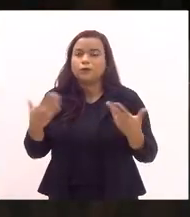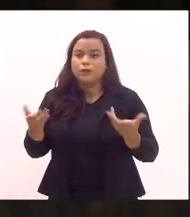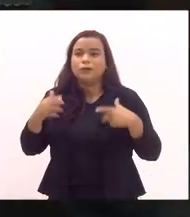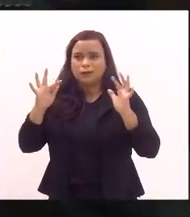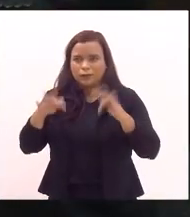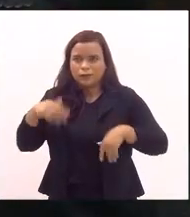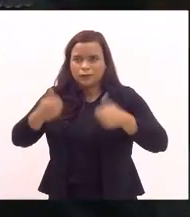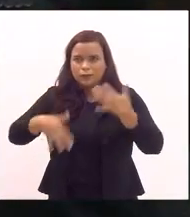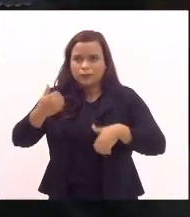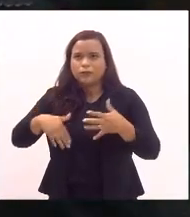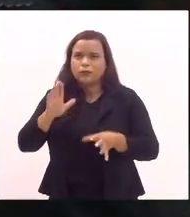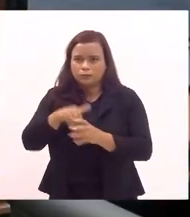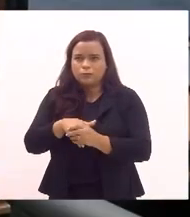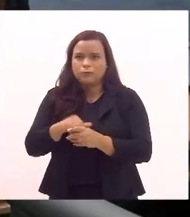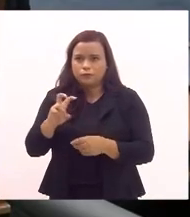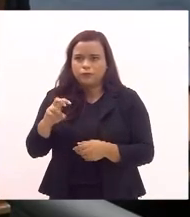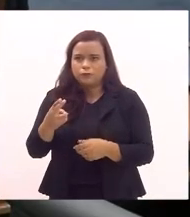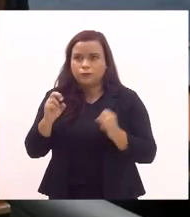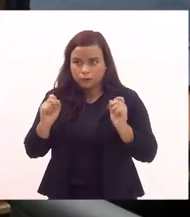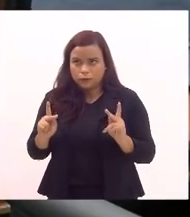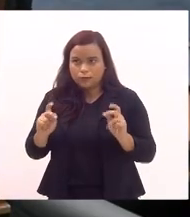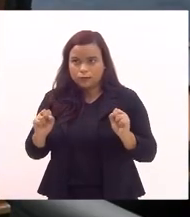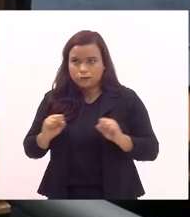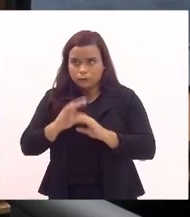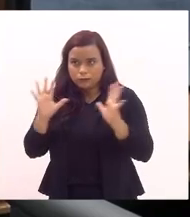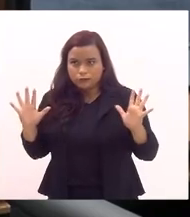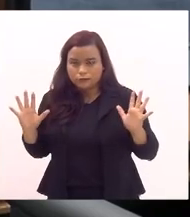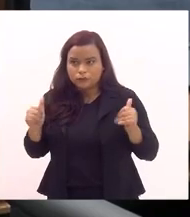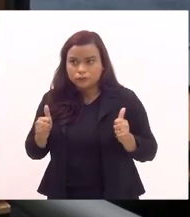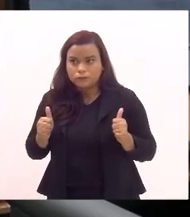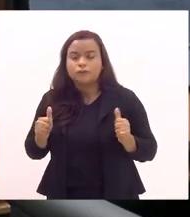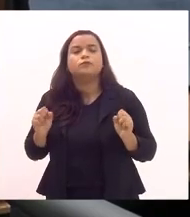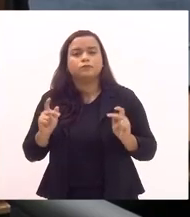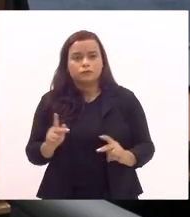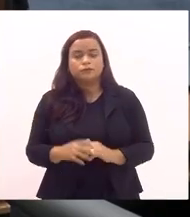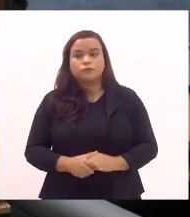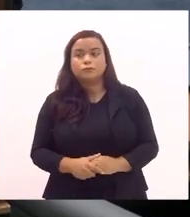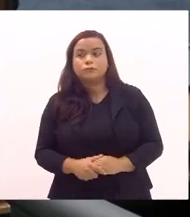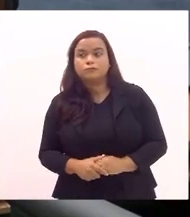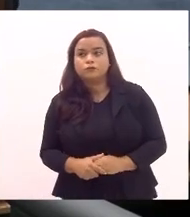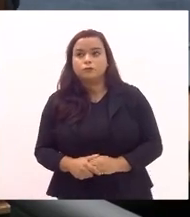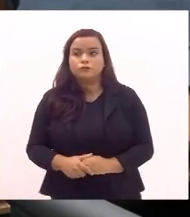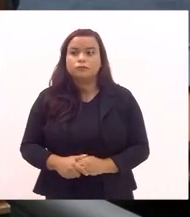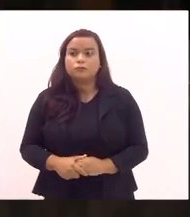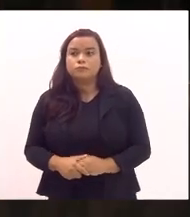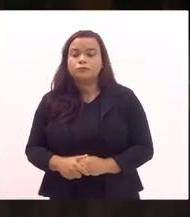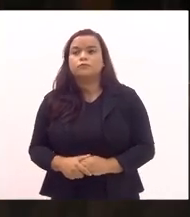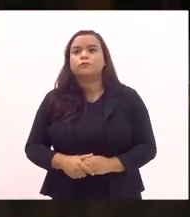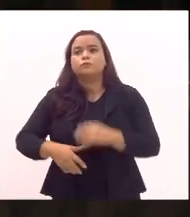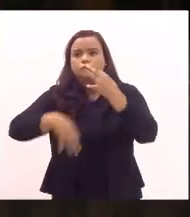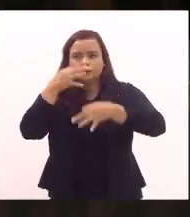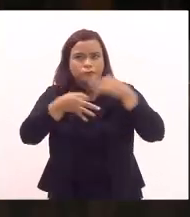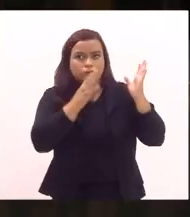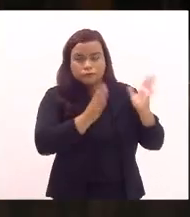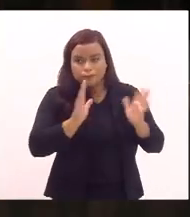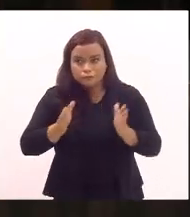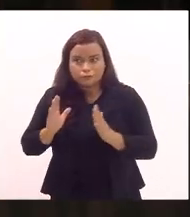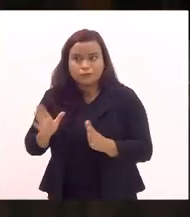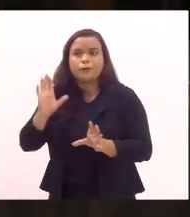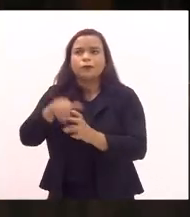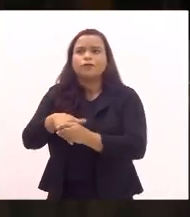terminar aqui tá bom tá bom ok tá claro a classe A e os pareceres emitidos